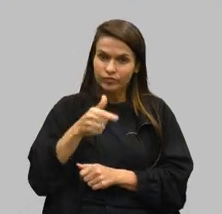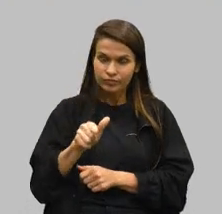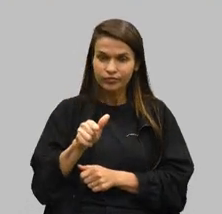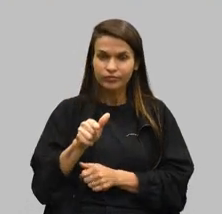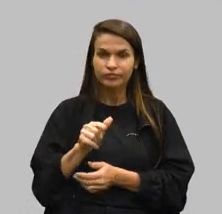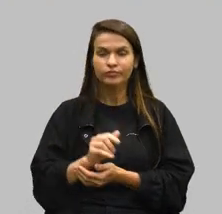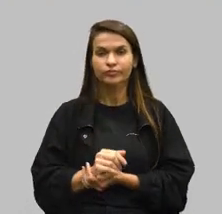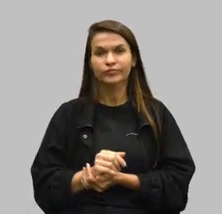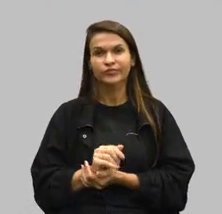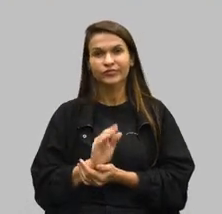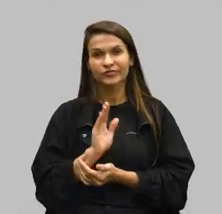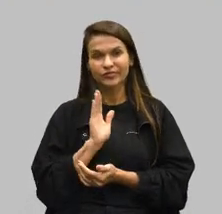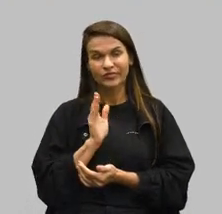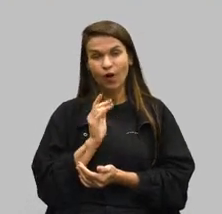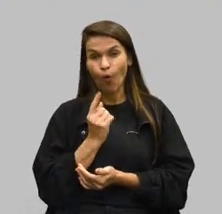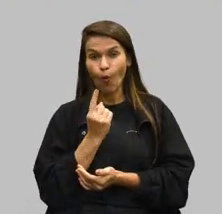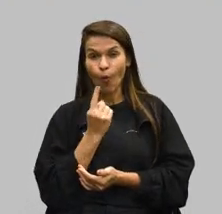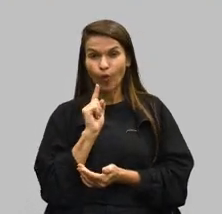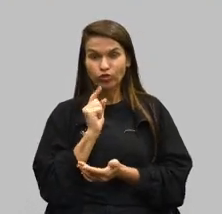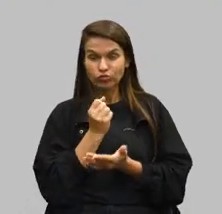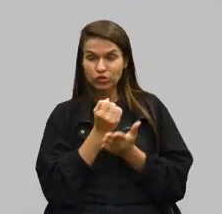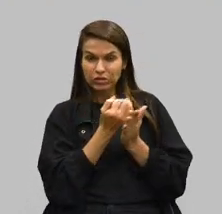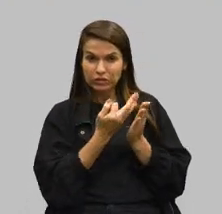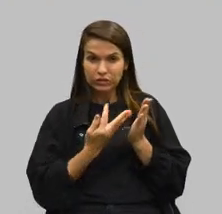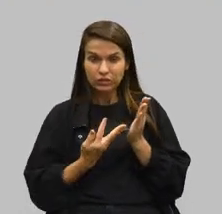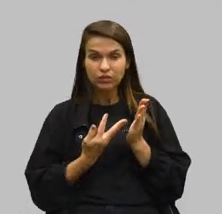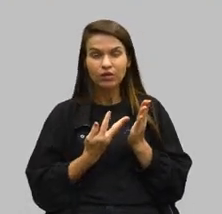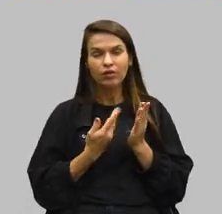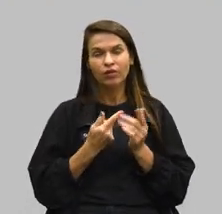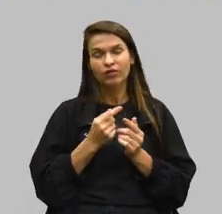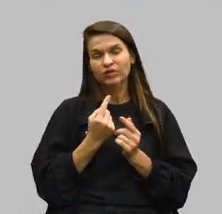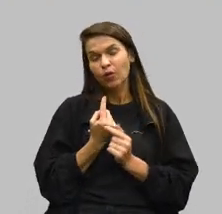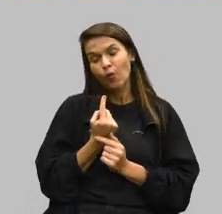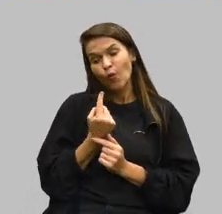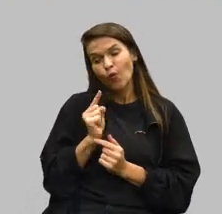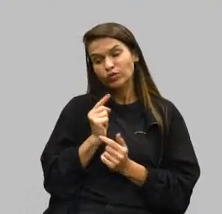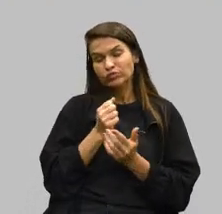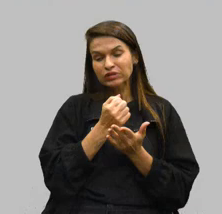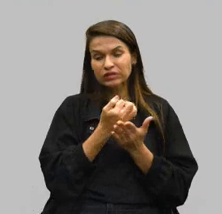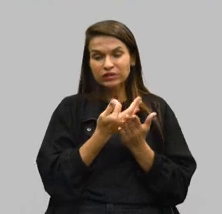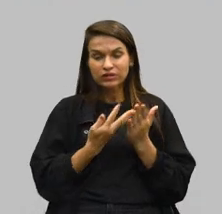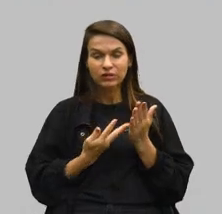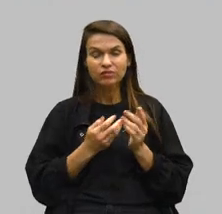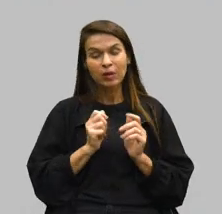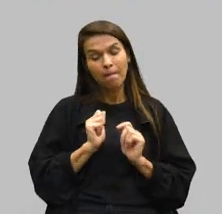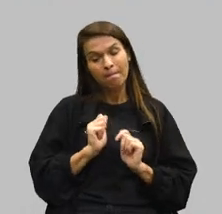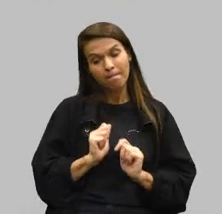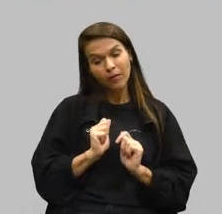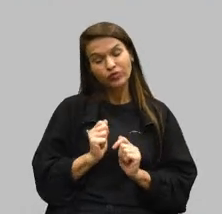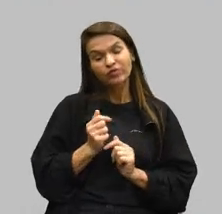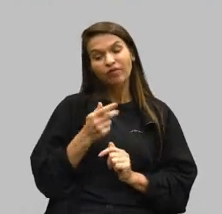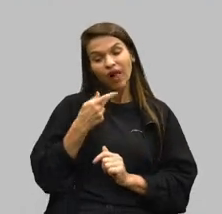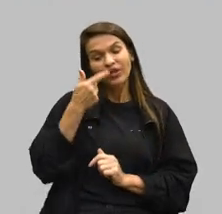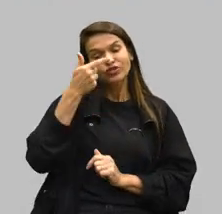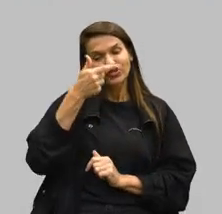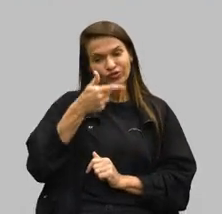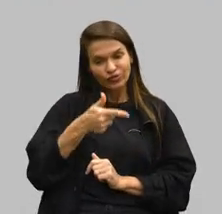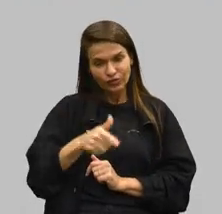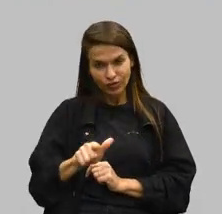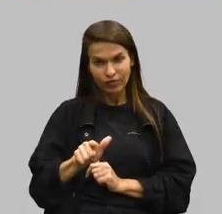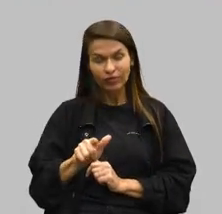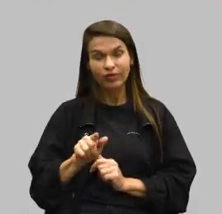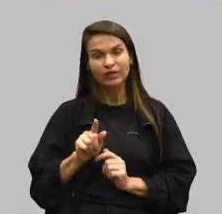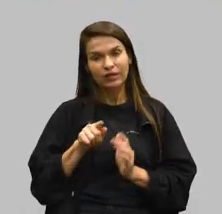né já que eu sou o último inscrito e às vezes por você ser o último inscrito você pode ser repetitivo eh